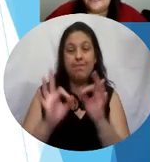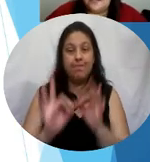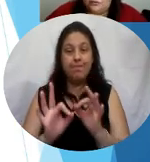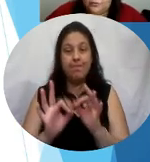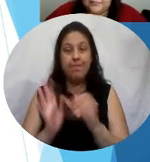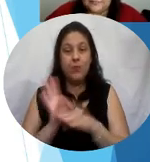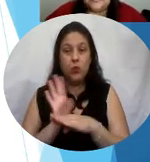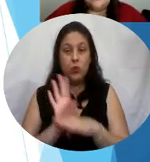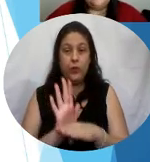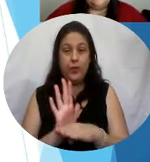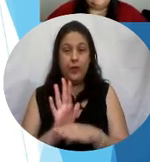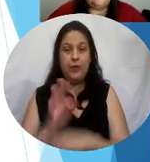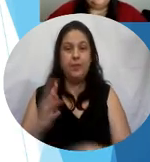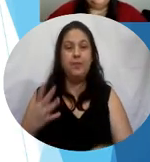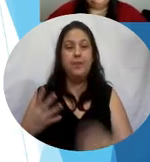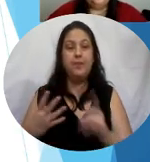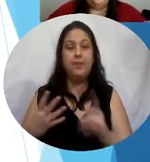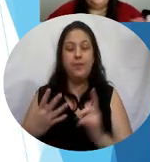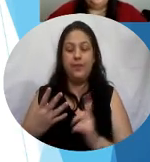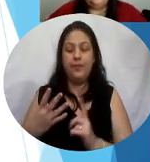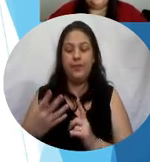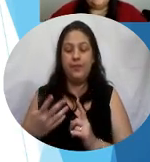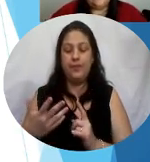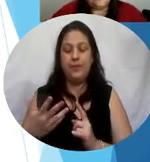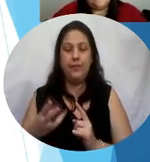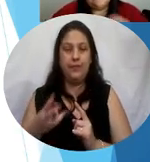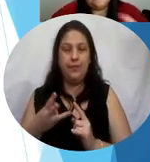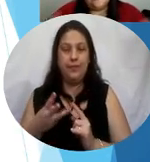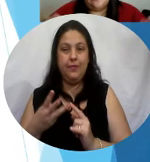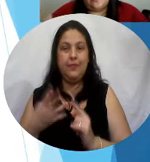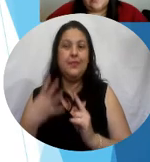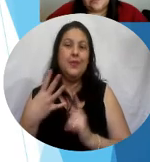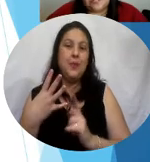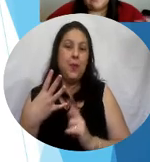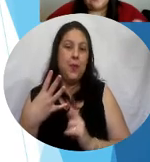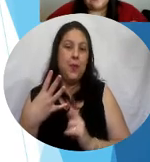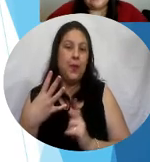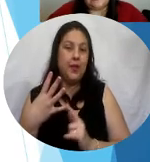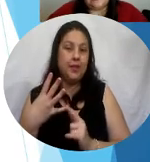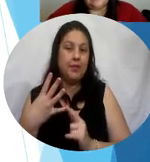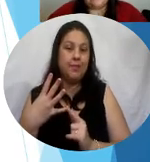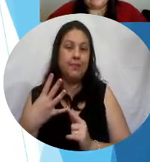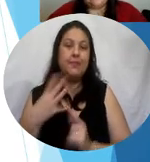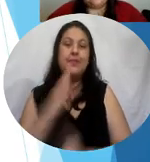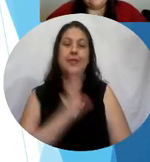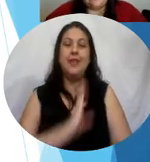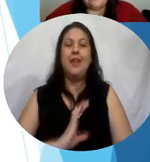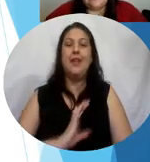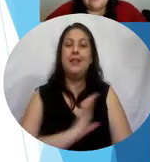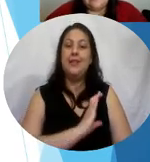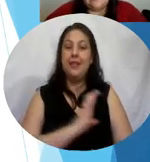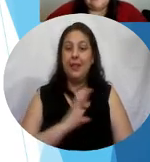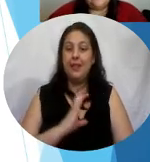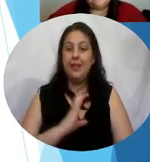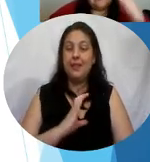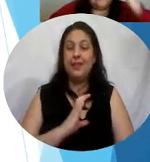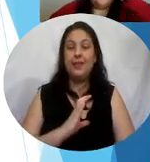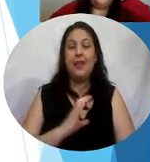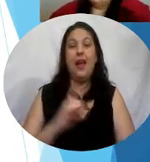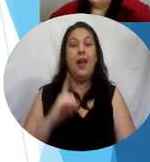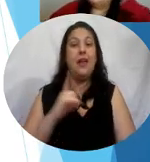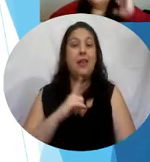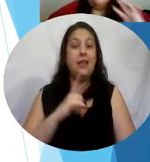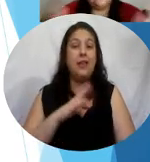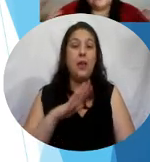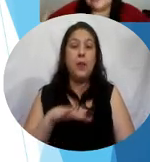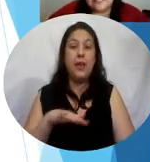mesma coisa, né? Então, se eu tenho uma pessoa com autismo, na catequese. E eu sei que,